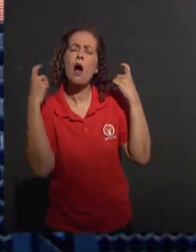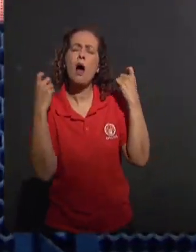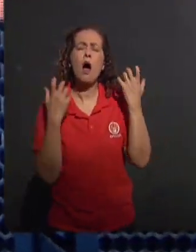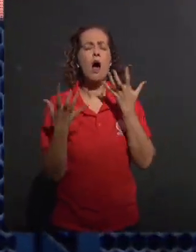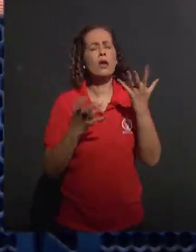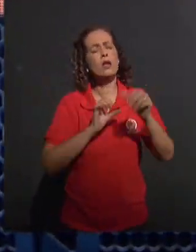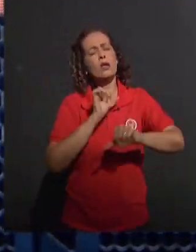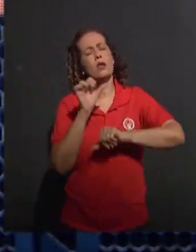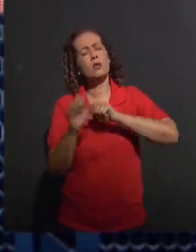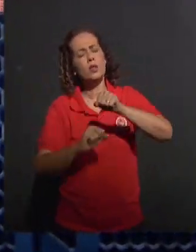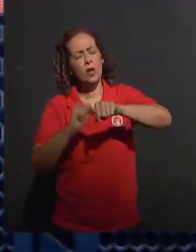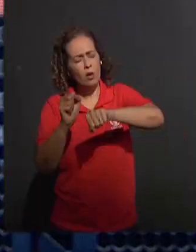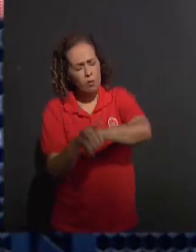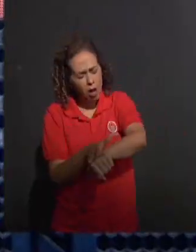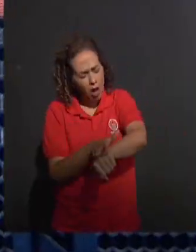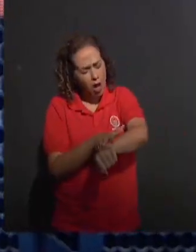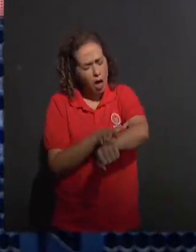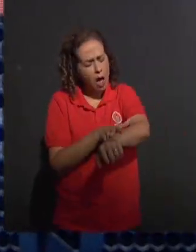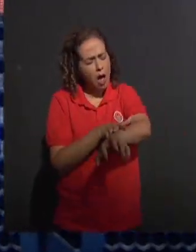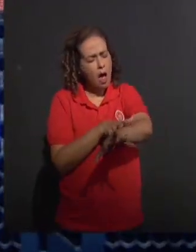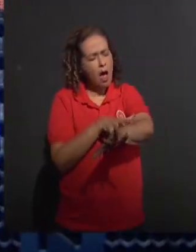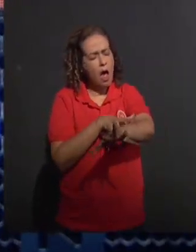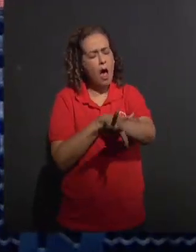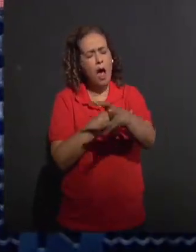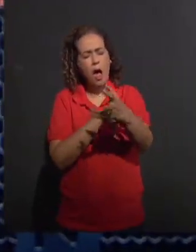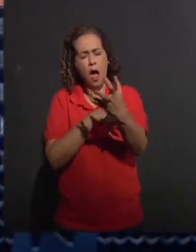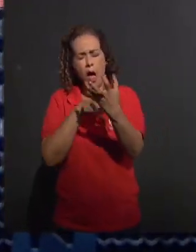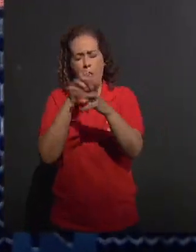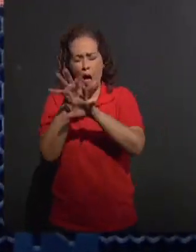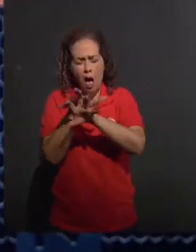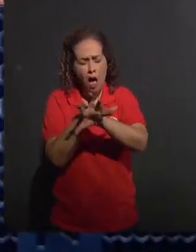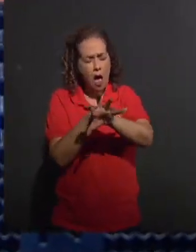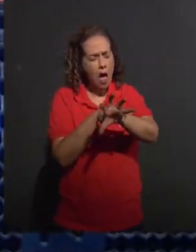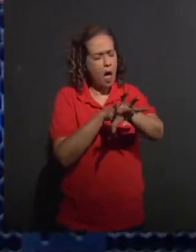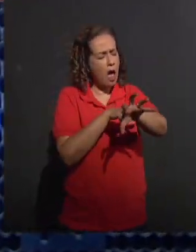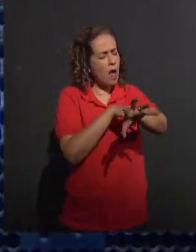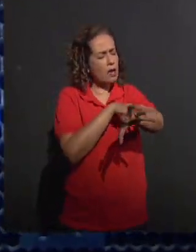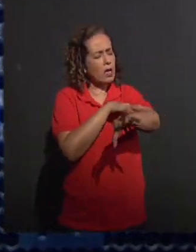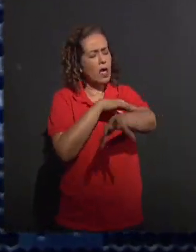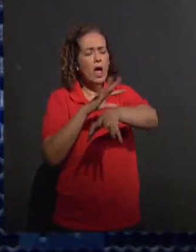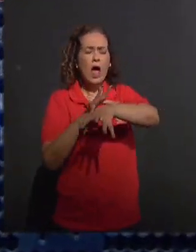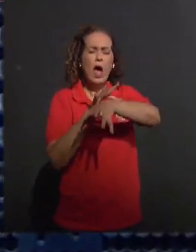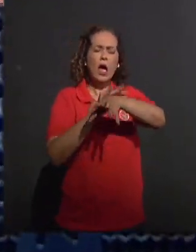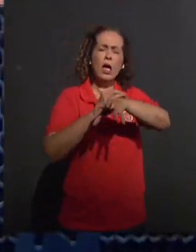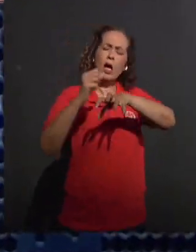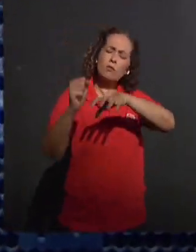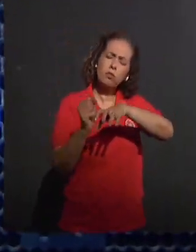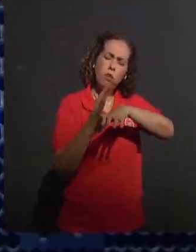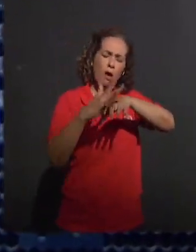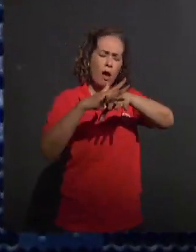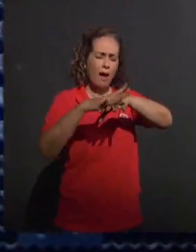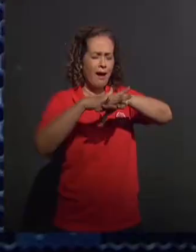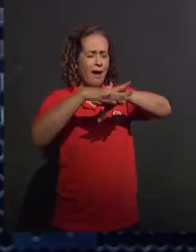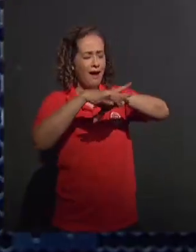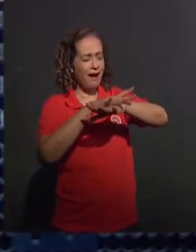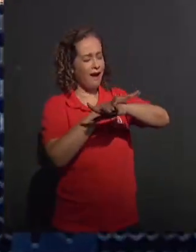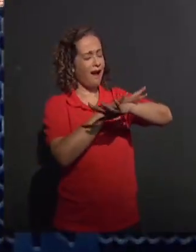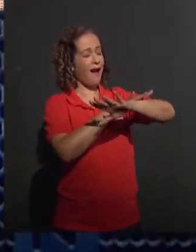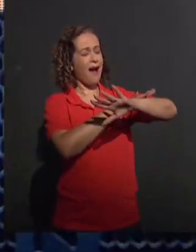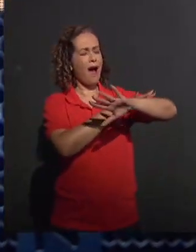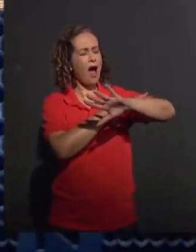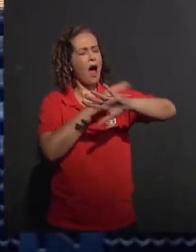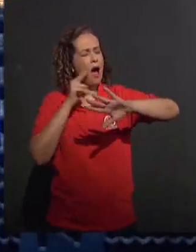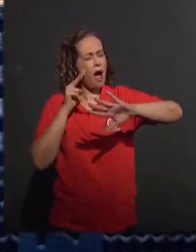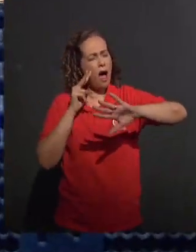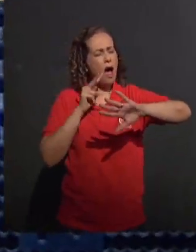Pai, brotando sobre os ossos, queremos ver a carne, Senhor, surgindo, mas não queremos